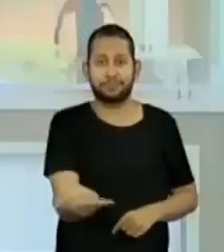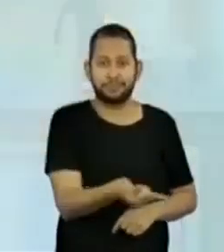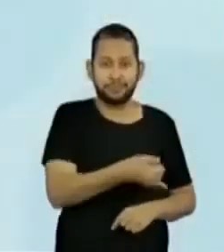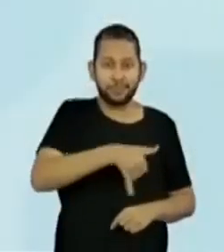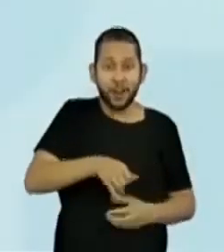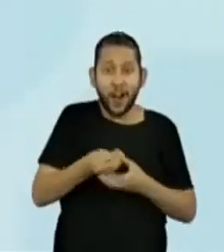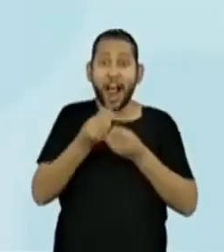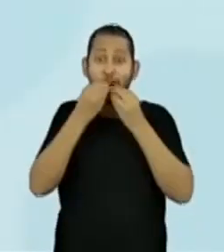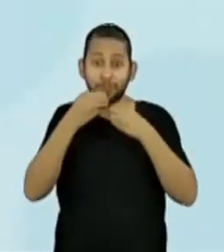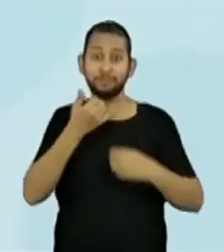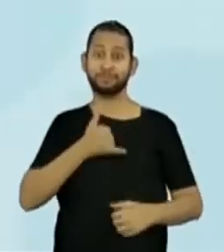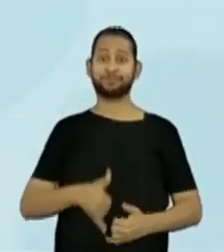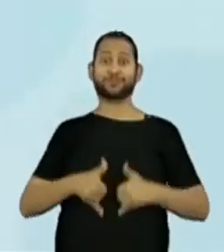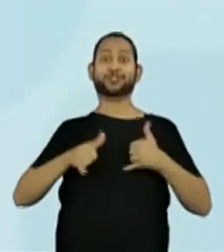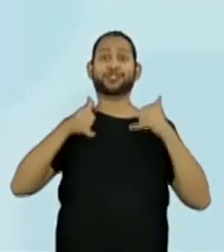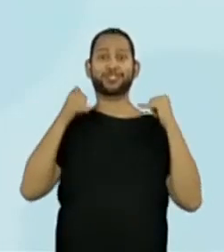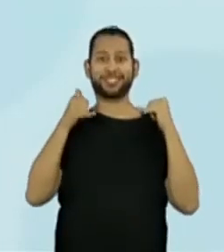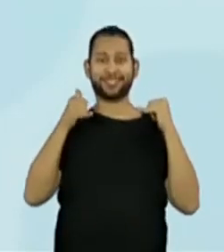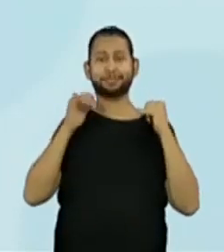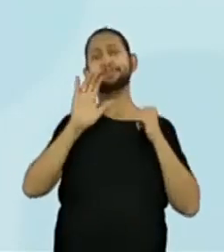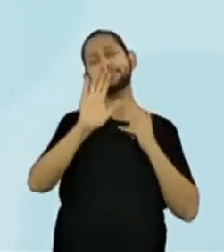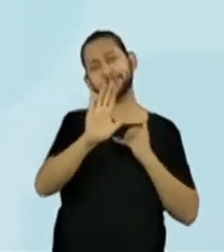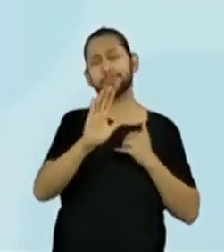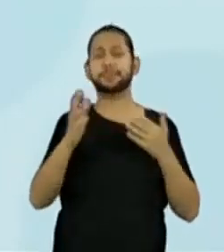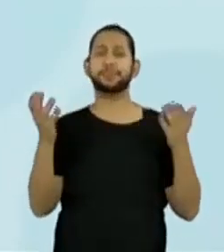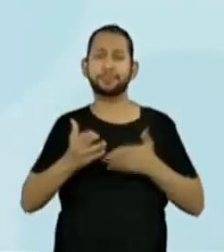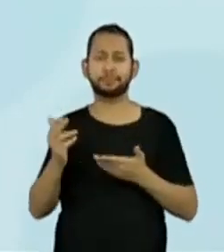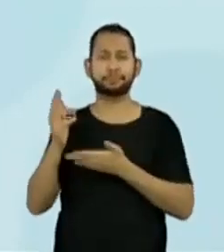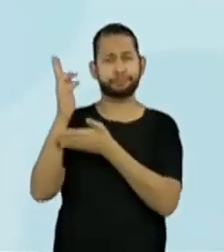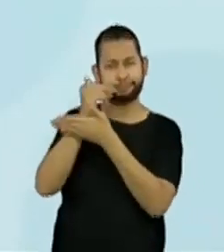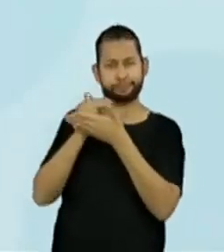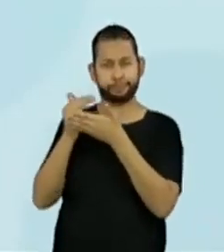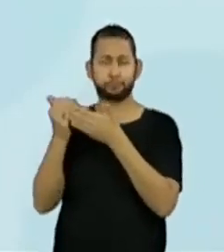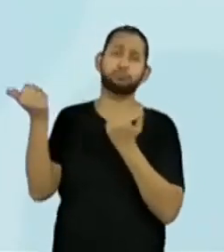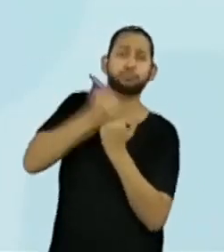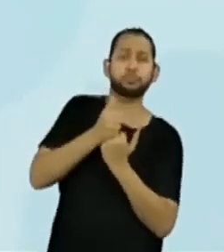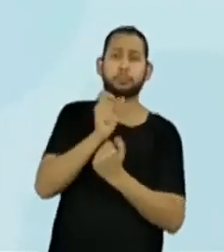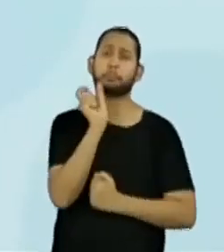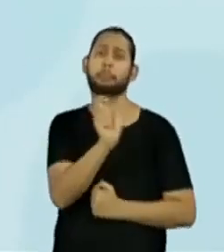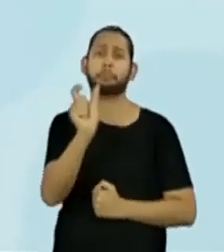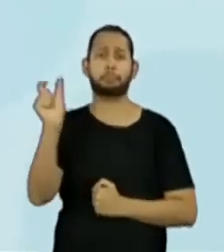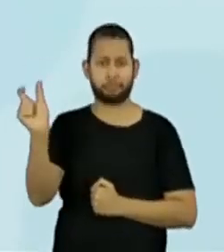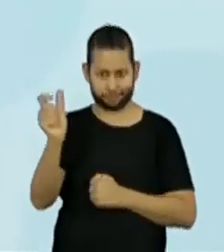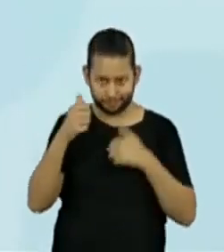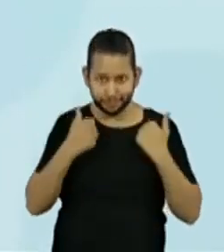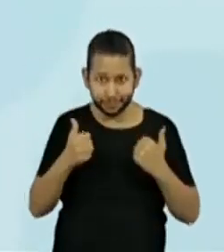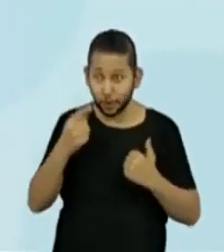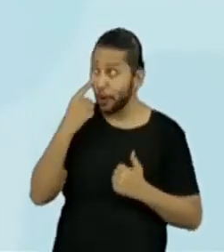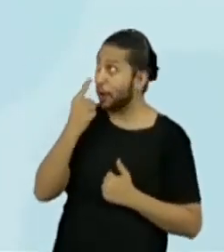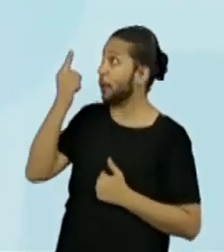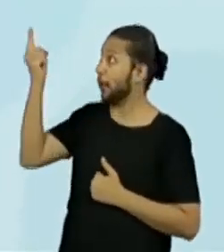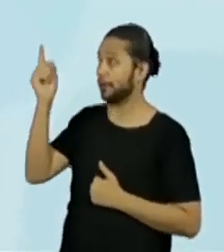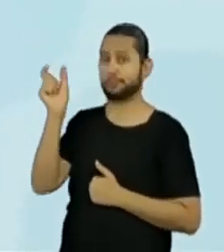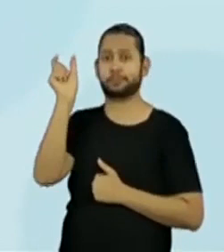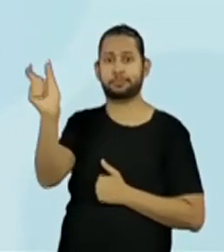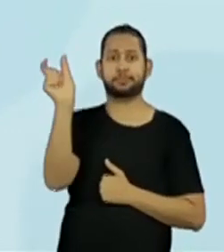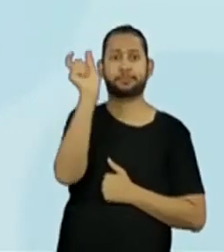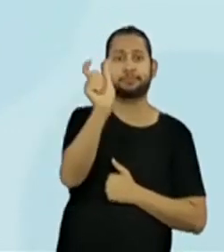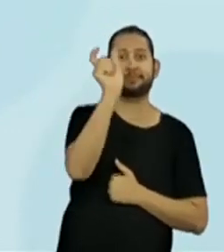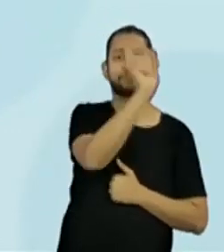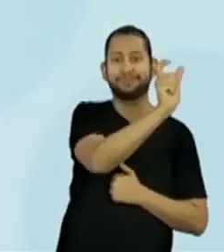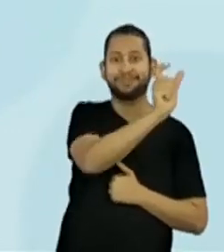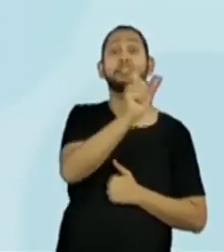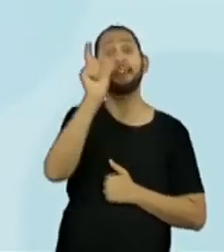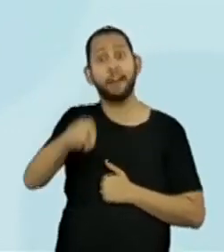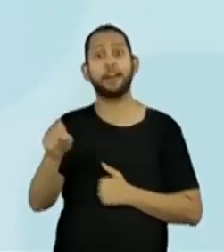posso usar palavras ao invés de desenhos, de imagens, né? Então, aqui está representada a transferência